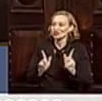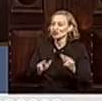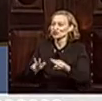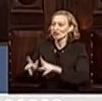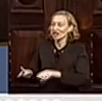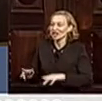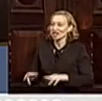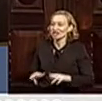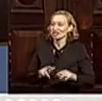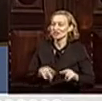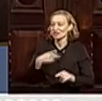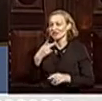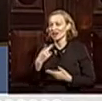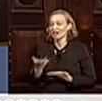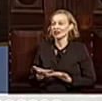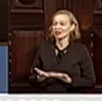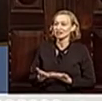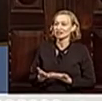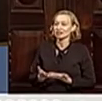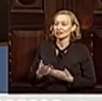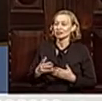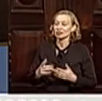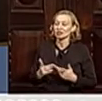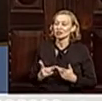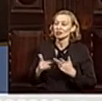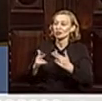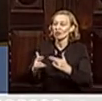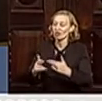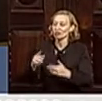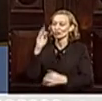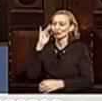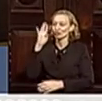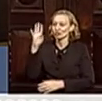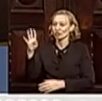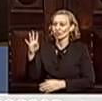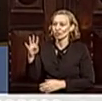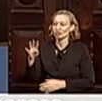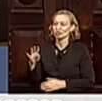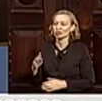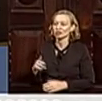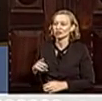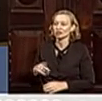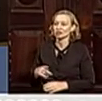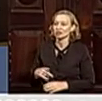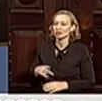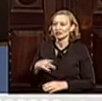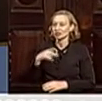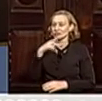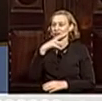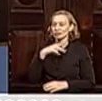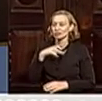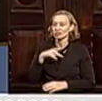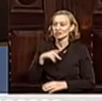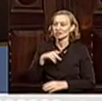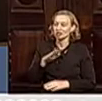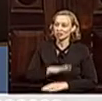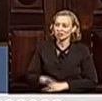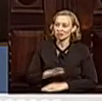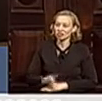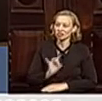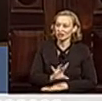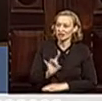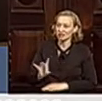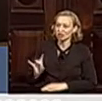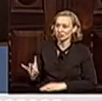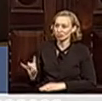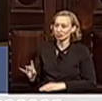múltiplos, singulares no sonho e na missão. Os mandatos de cada eleito estão assegurados e a